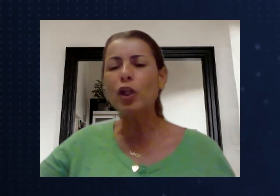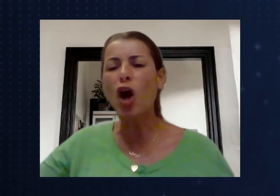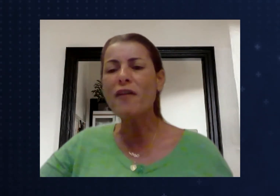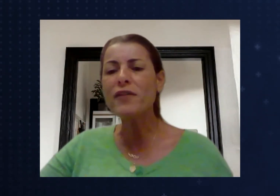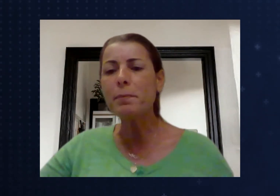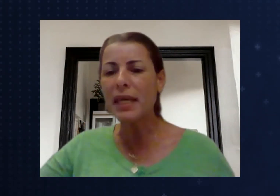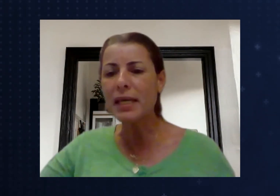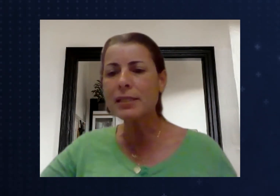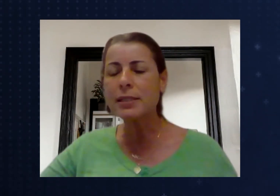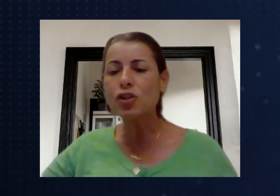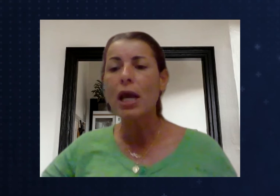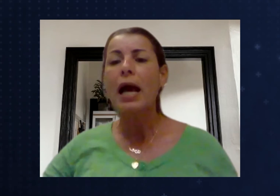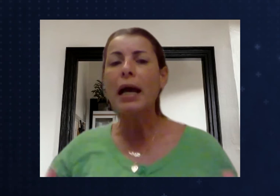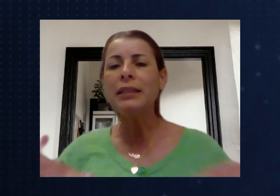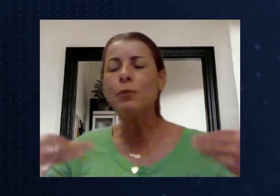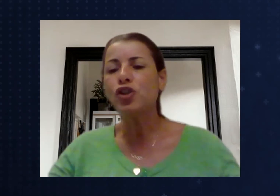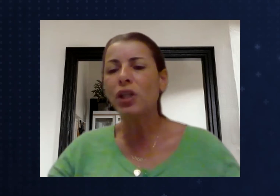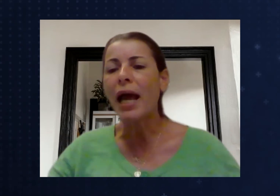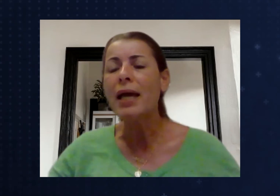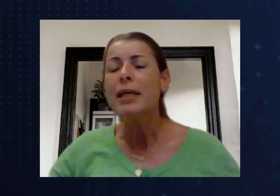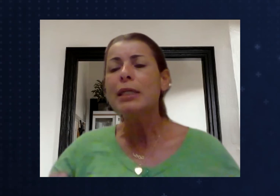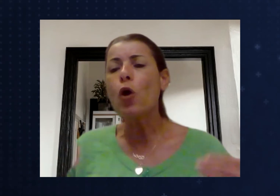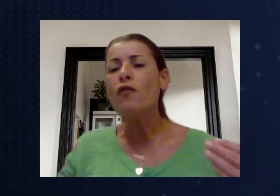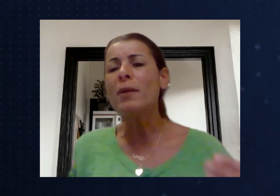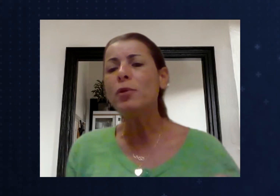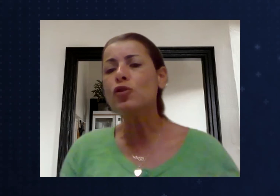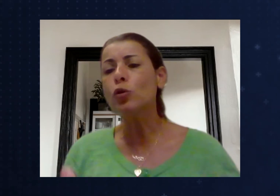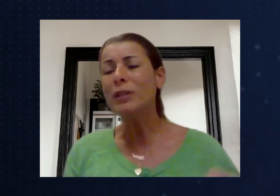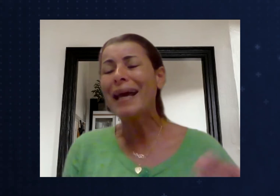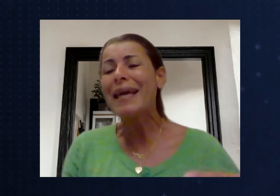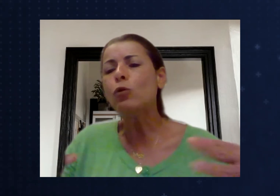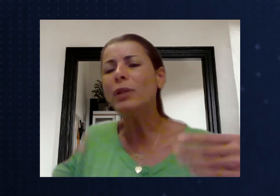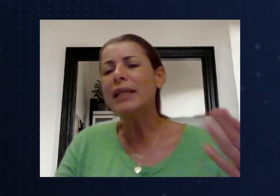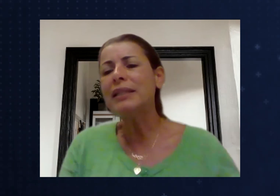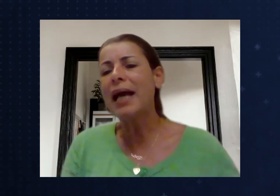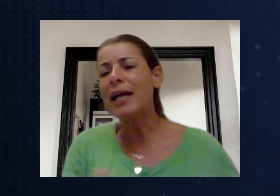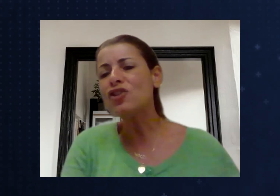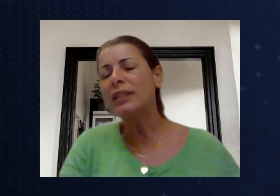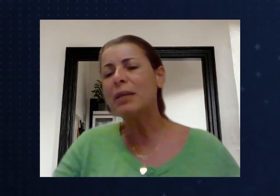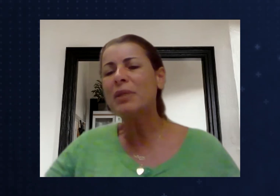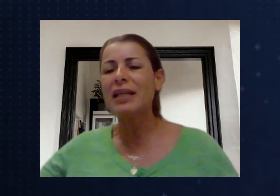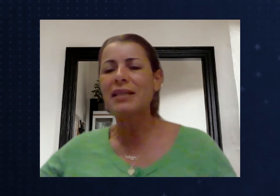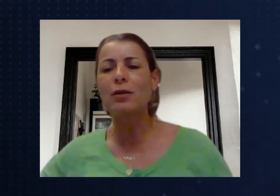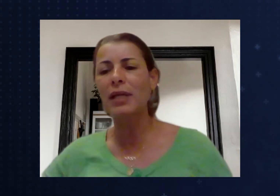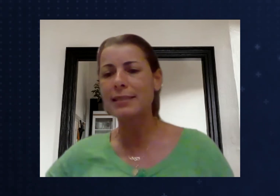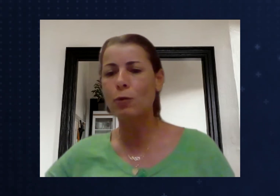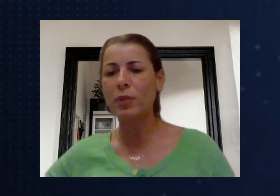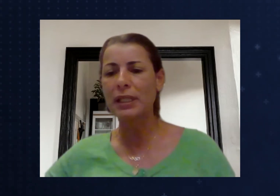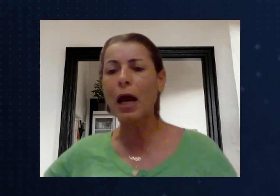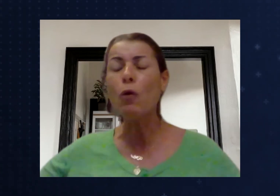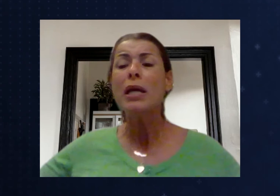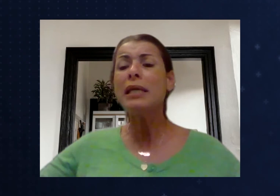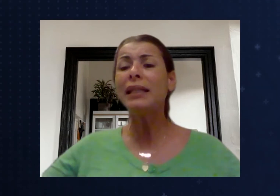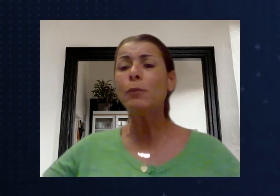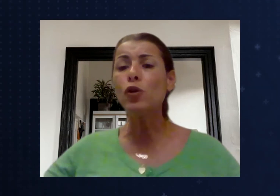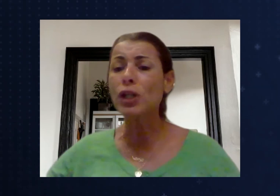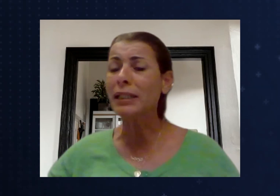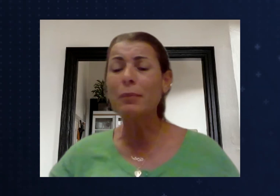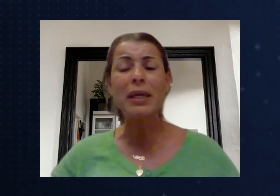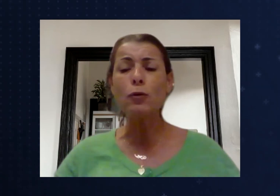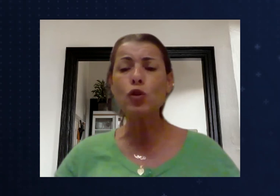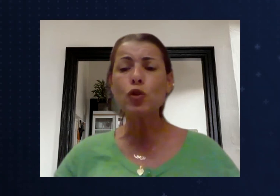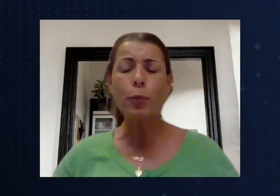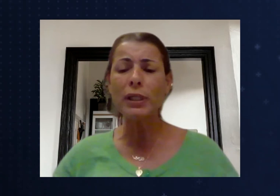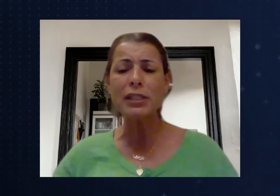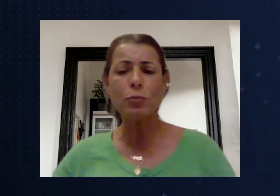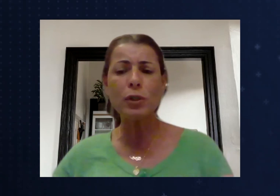ação penal em 9 meses, a demonstrar que houve absoluta regularidade na tramitação dessa ação penal e a